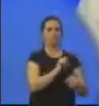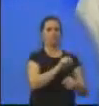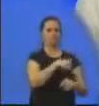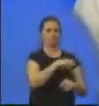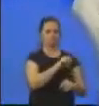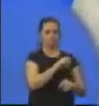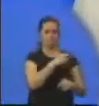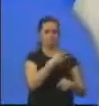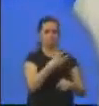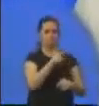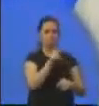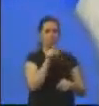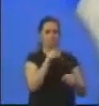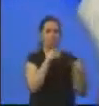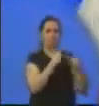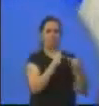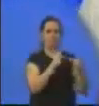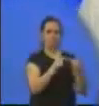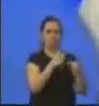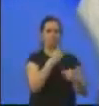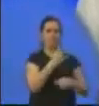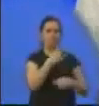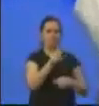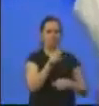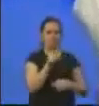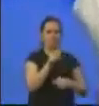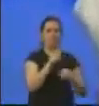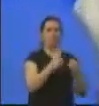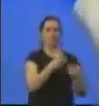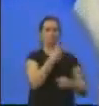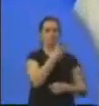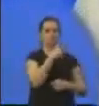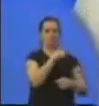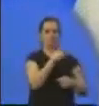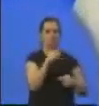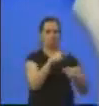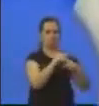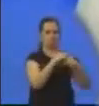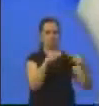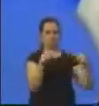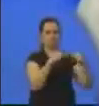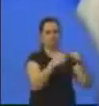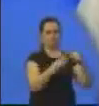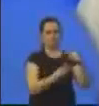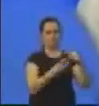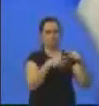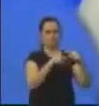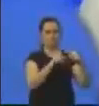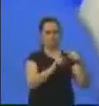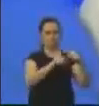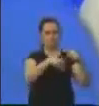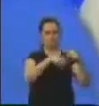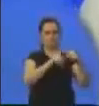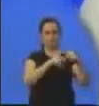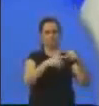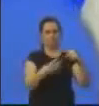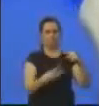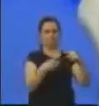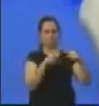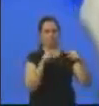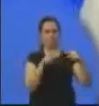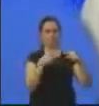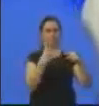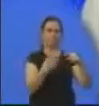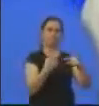de 3x e associei com o 3x. Ficou 3x sobre seno de 3x. E sobrou um